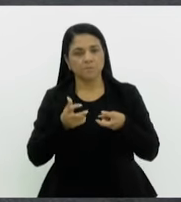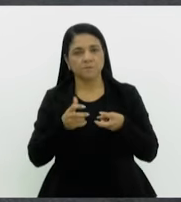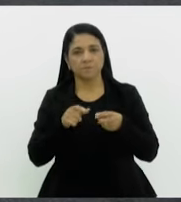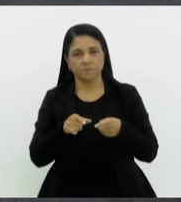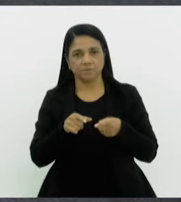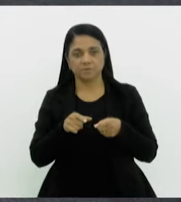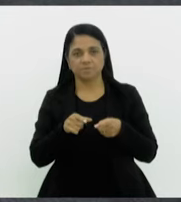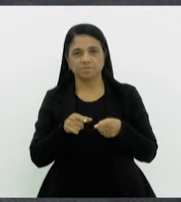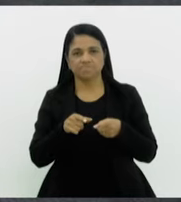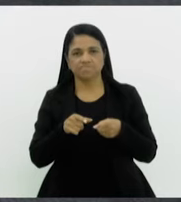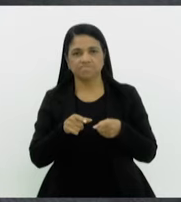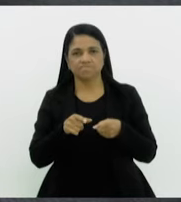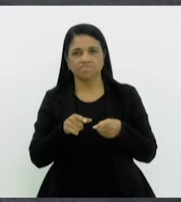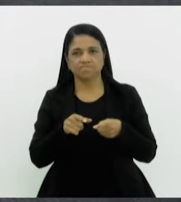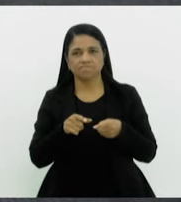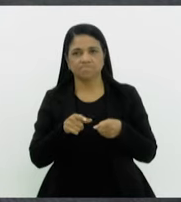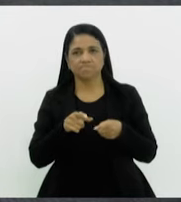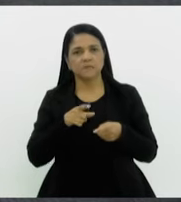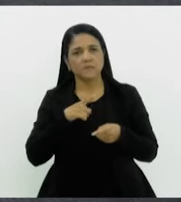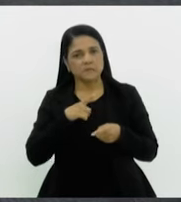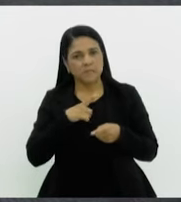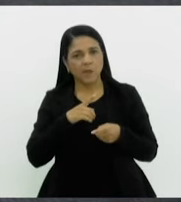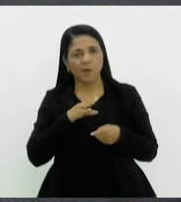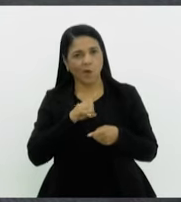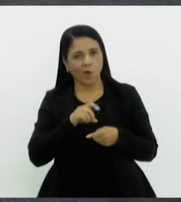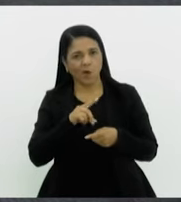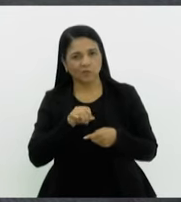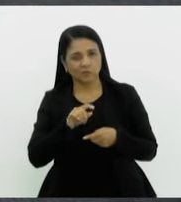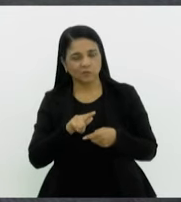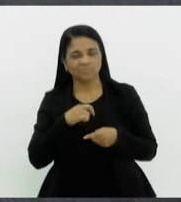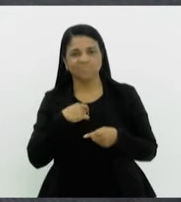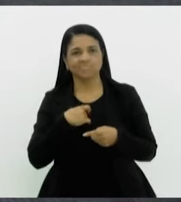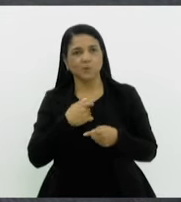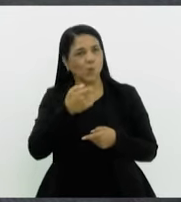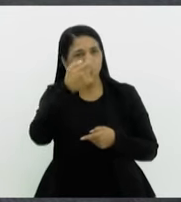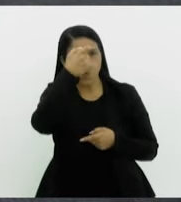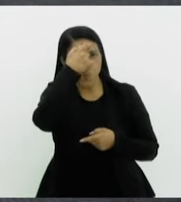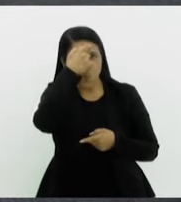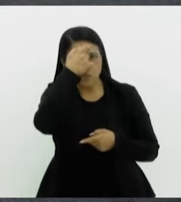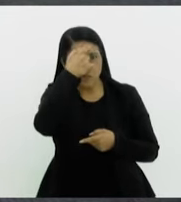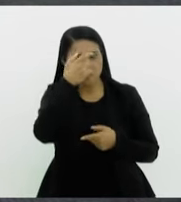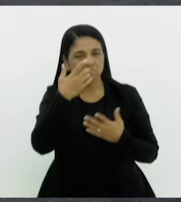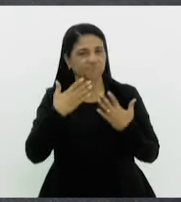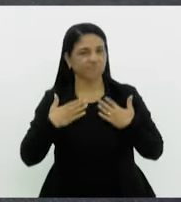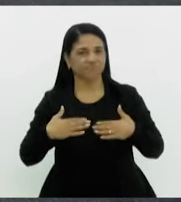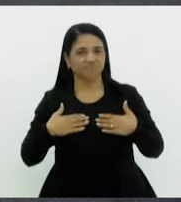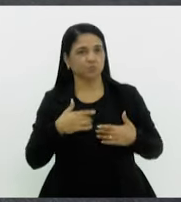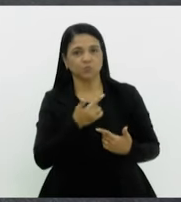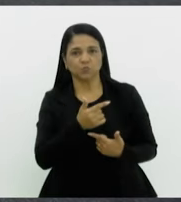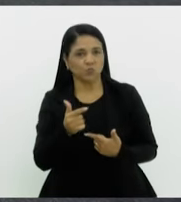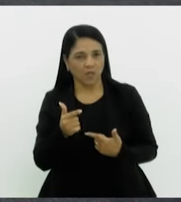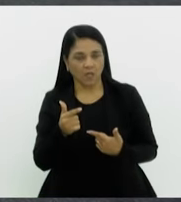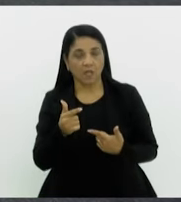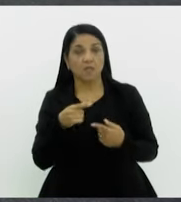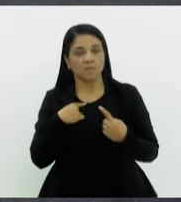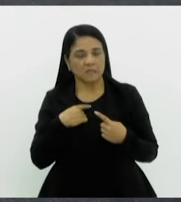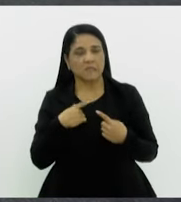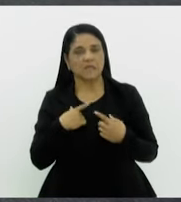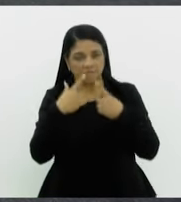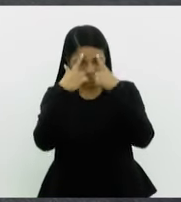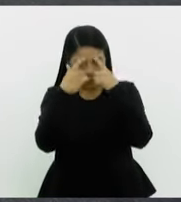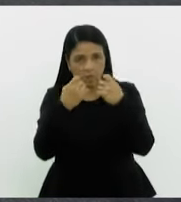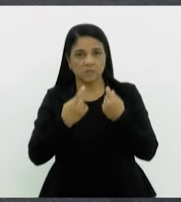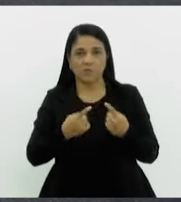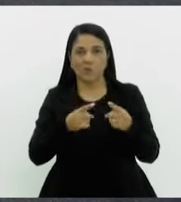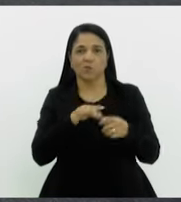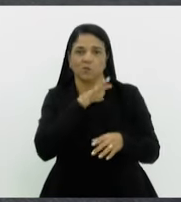disso, não há uma consciência tranquila em relação a isso. Muitas agressões são feitas.